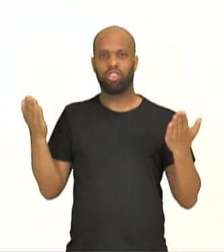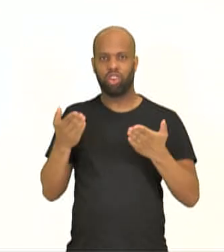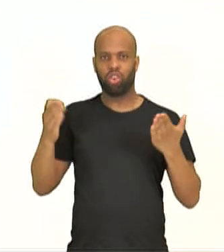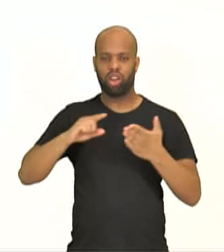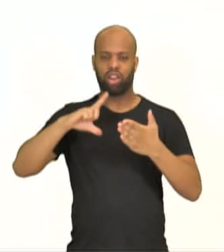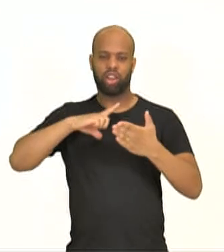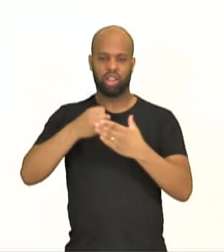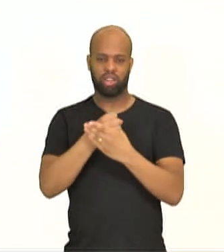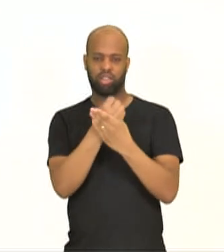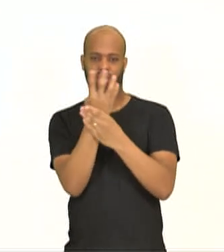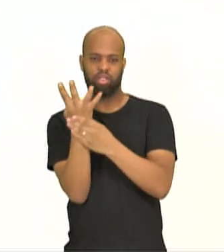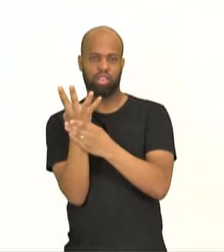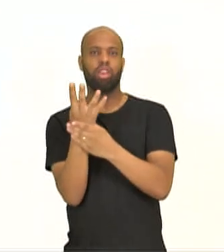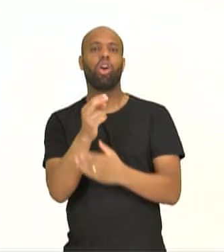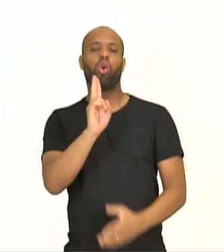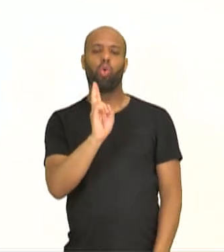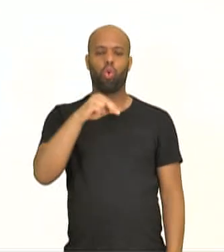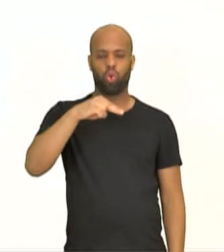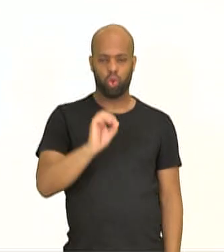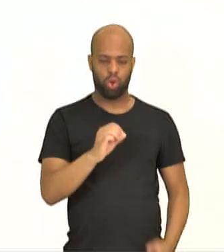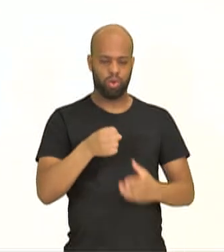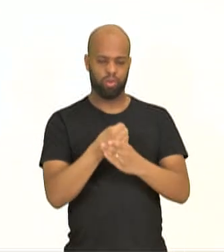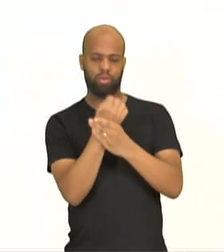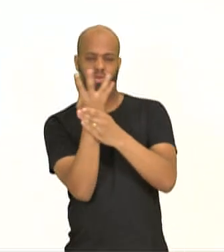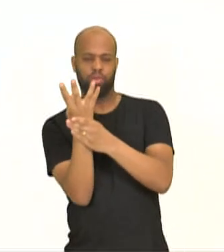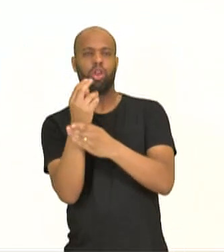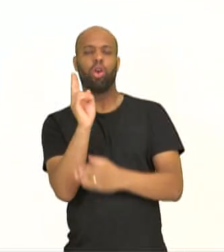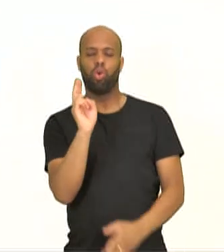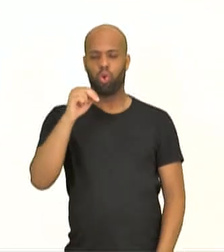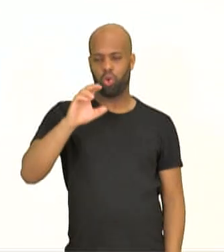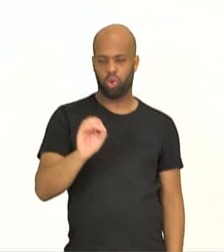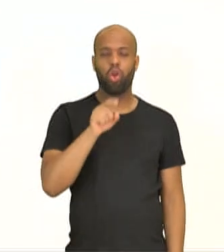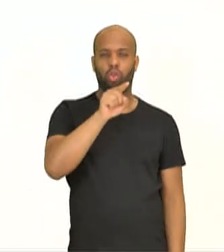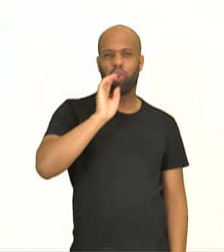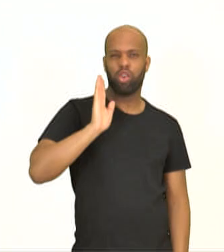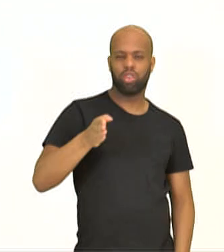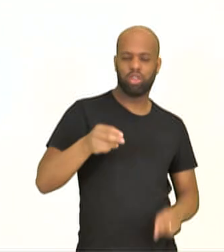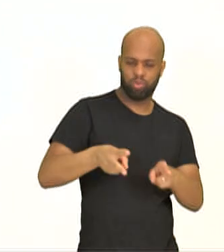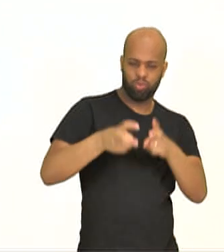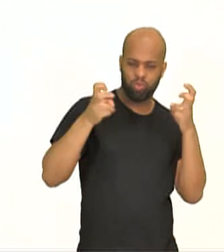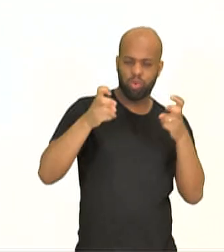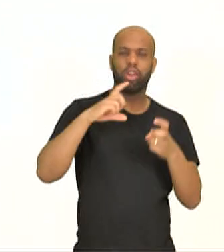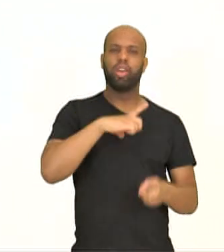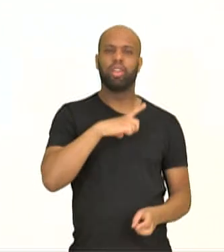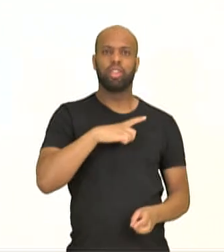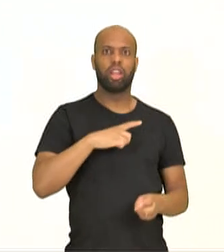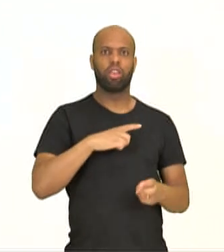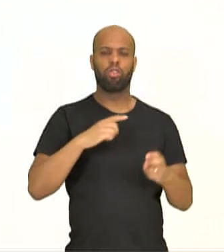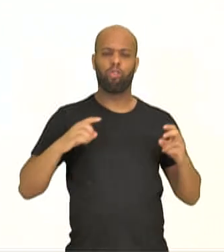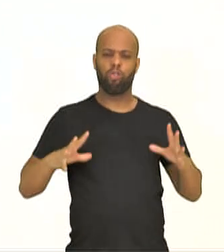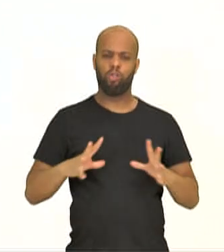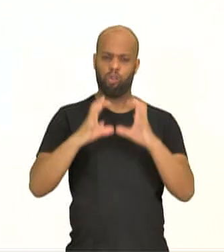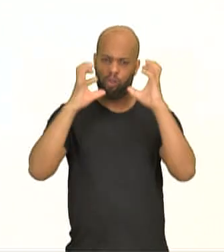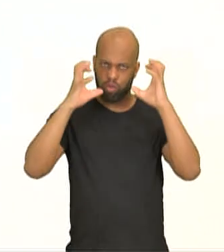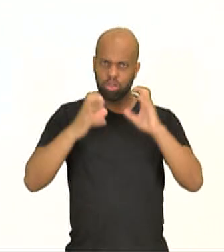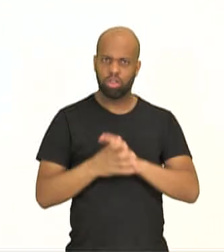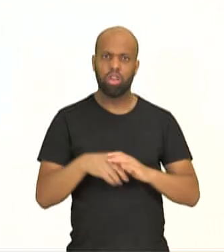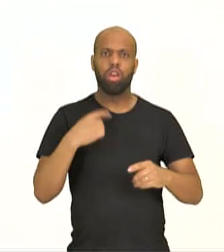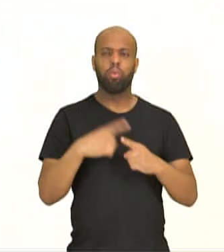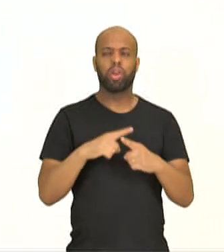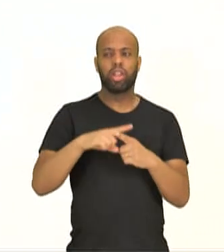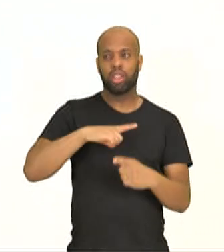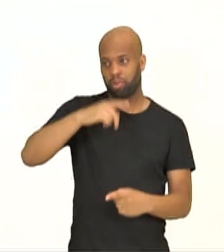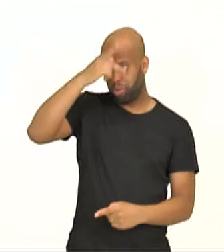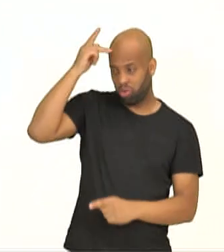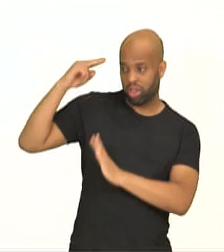jogo de Uno, é um jogo intelectivo, e muitas vezes nas aulas vocês percebem que começa a dar confusão, porque um interpreta a regra do Uno de